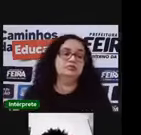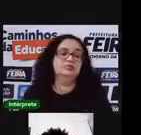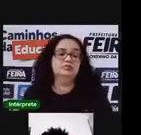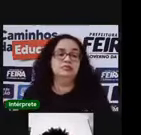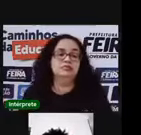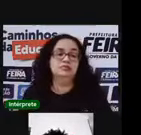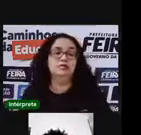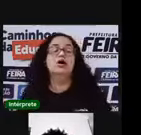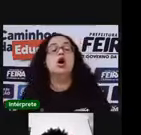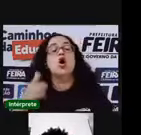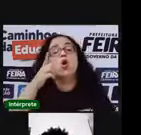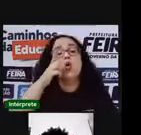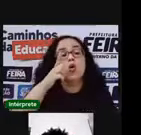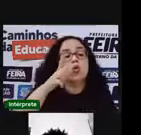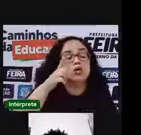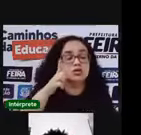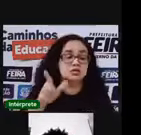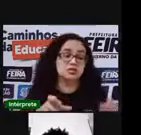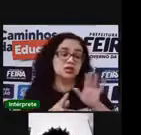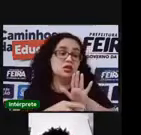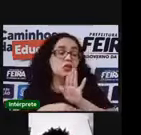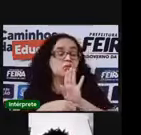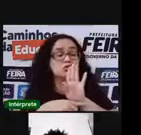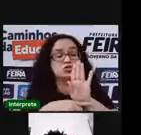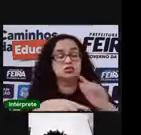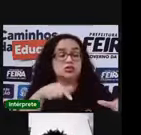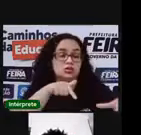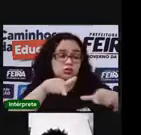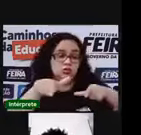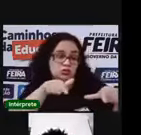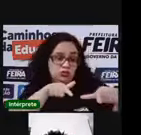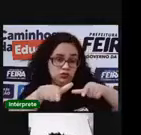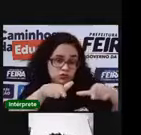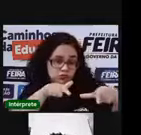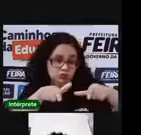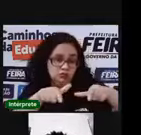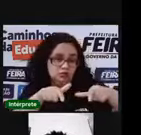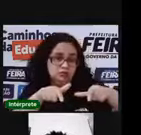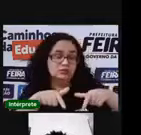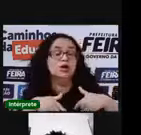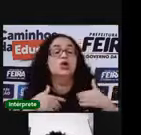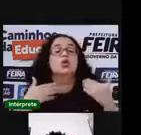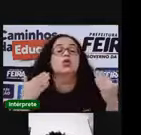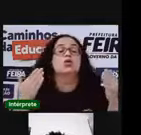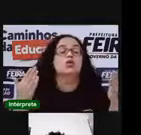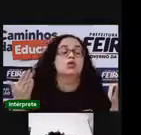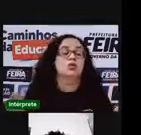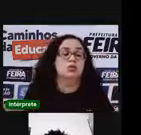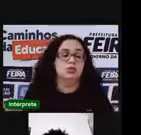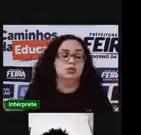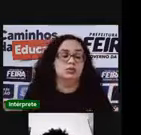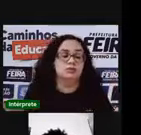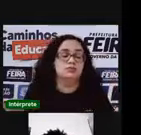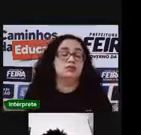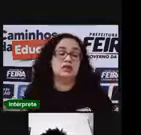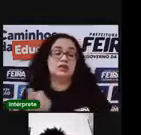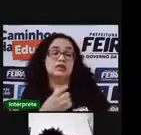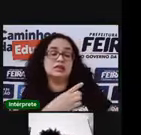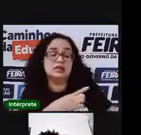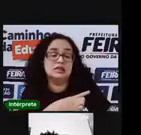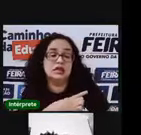eu consigo ser solidário no meu trabalho, no meu setor de trabalho, quando eu, não é, pratico